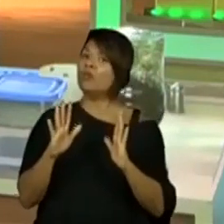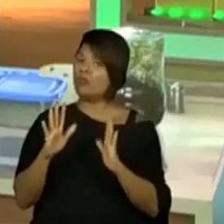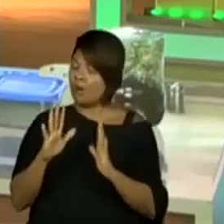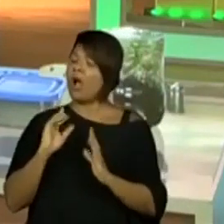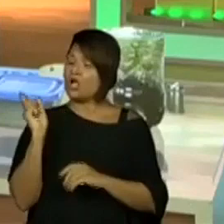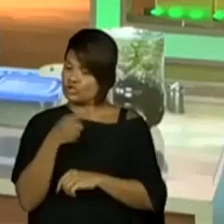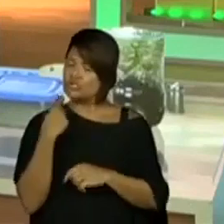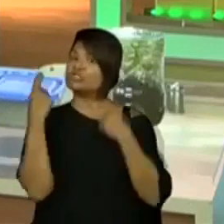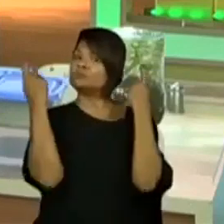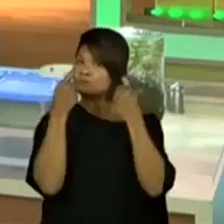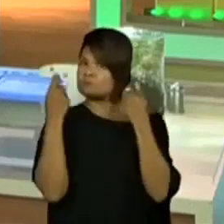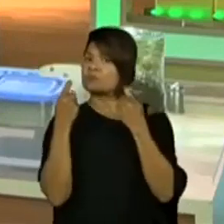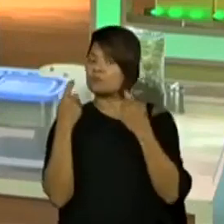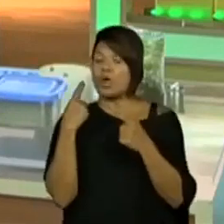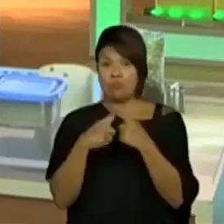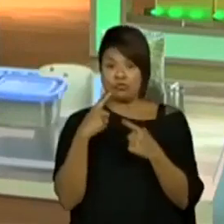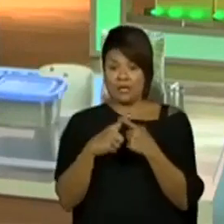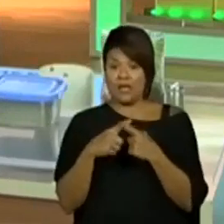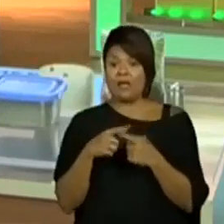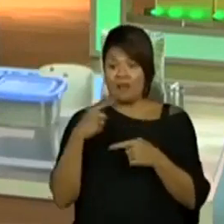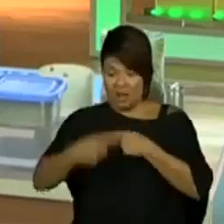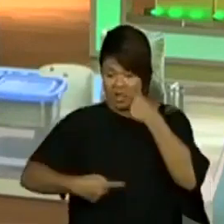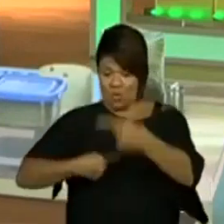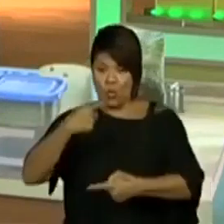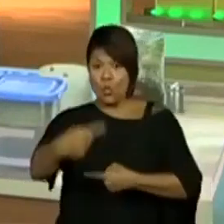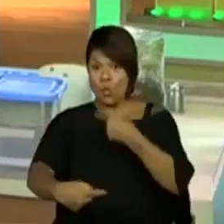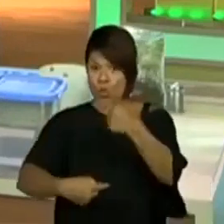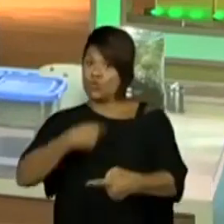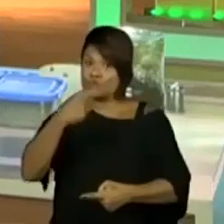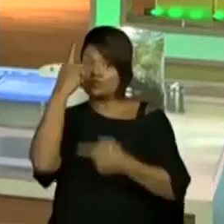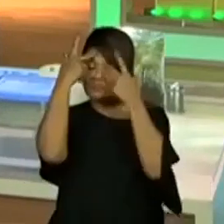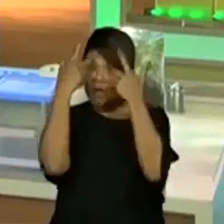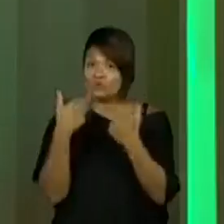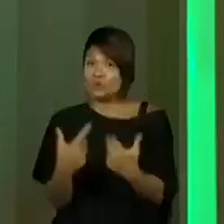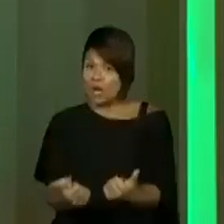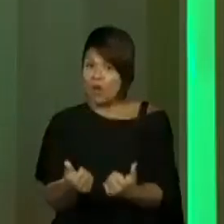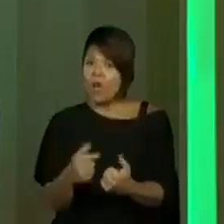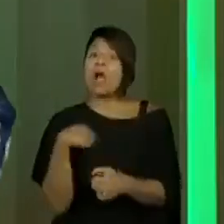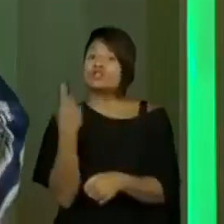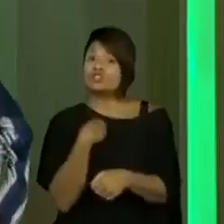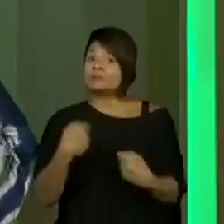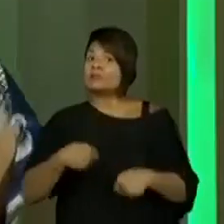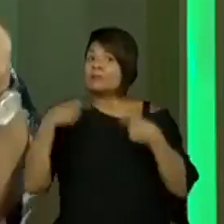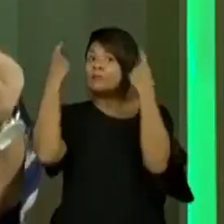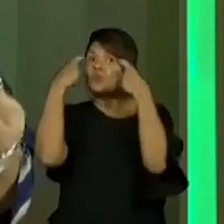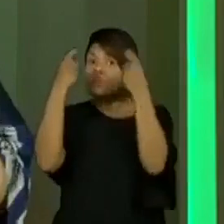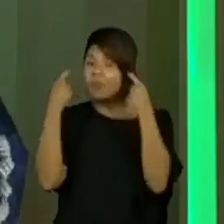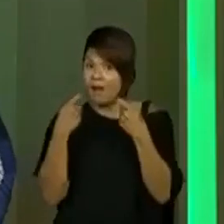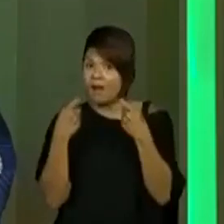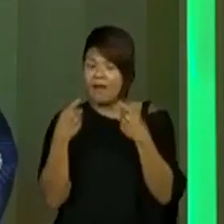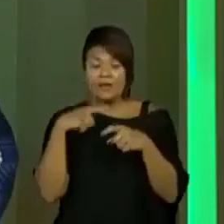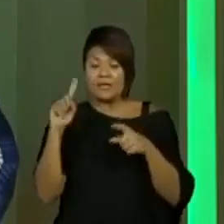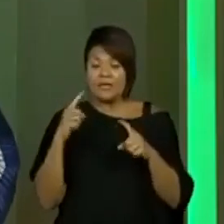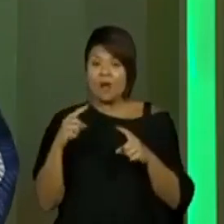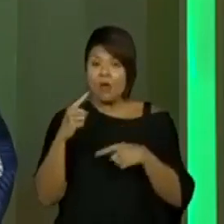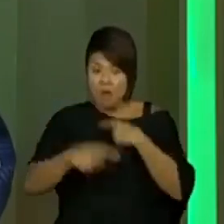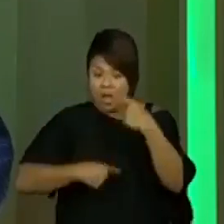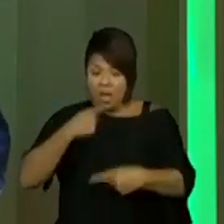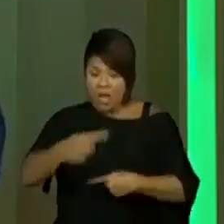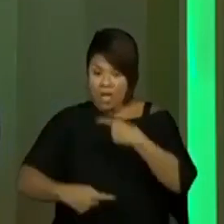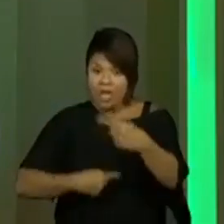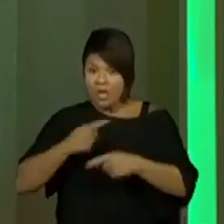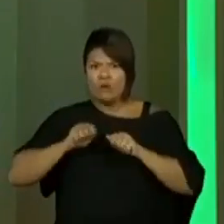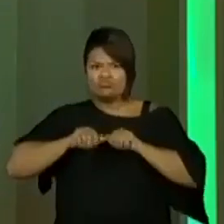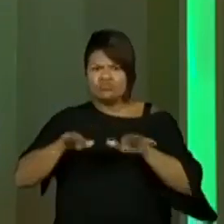da potabilidade do recurso natural, é nos preocuparmos para que esse recurso não se